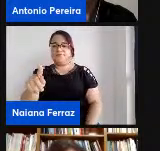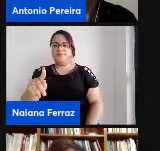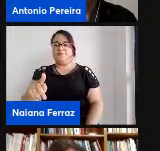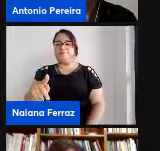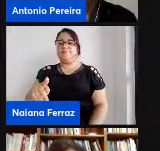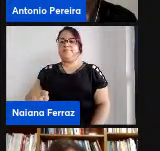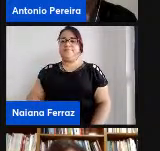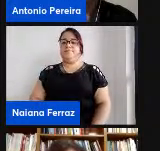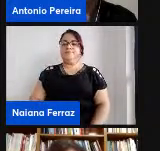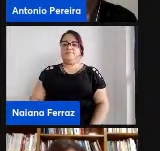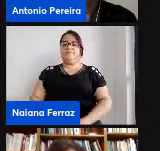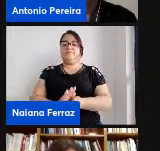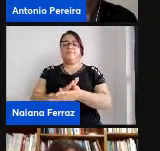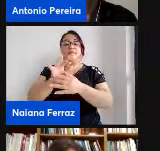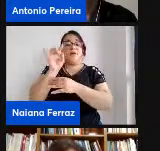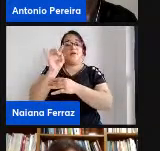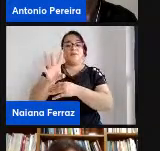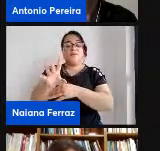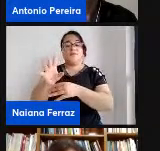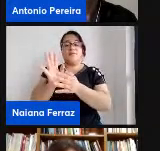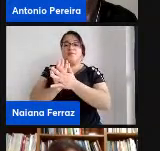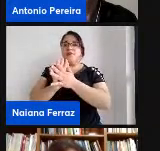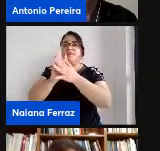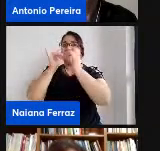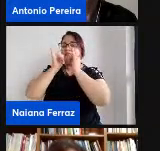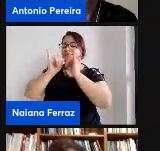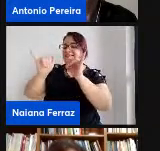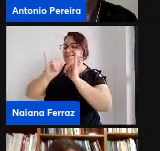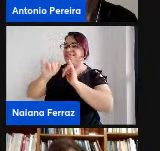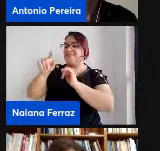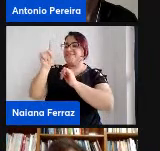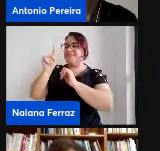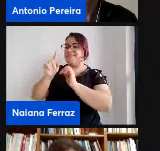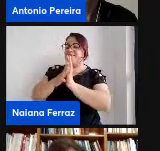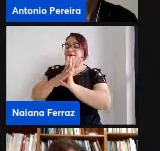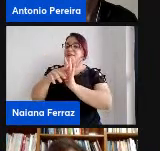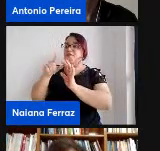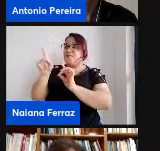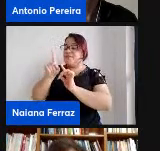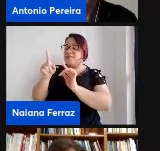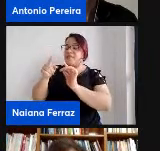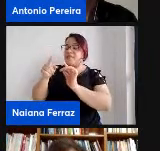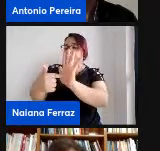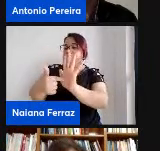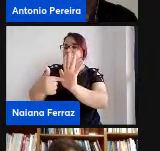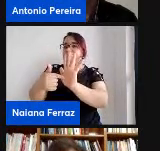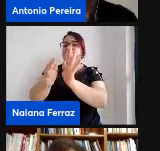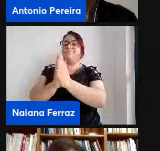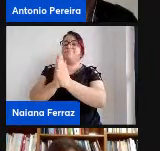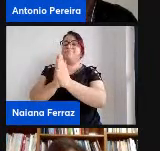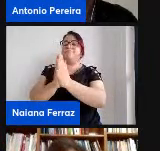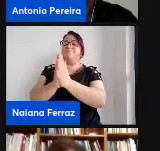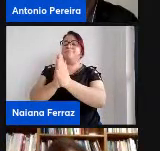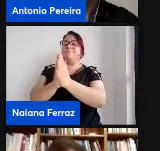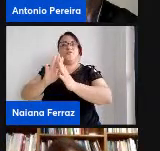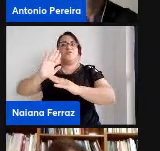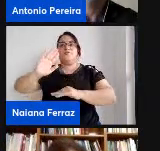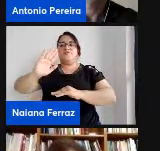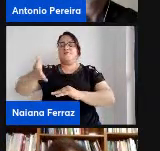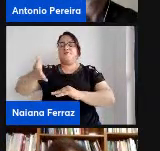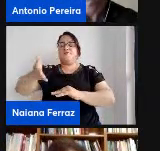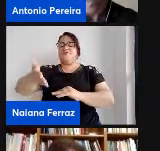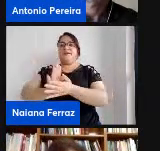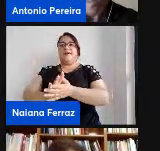este anúncio que o senhor fez aqui, com Guerra e Paz, já é, eu acho,